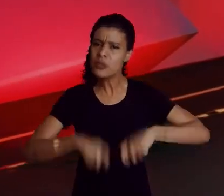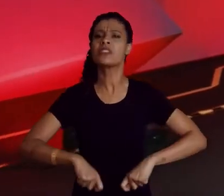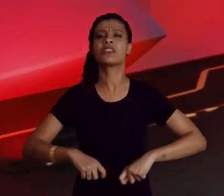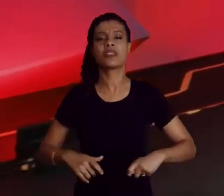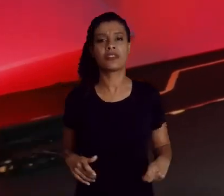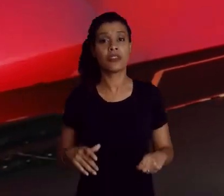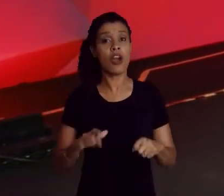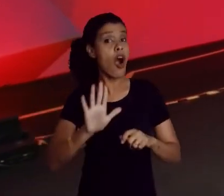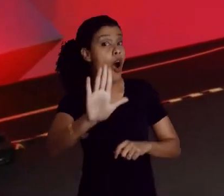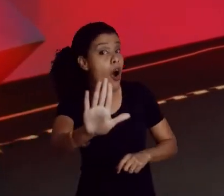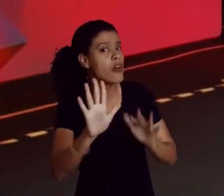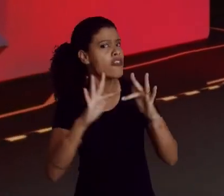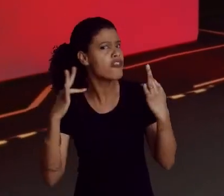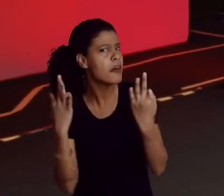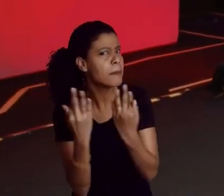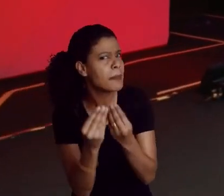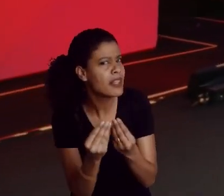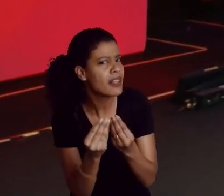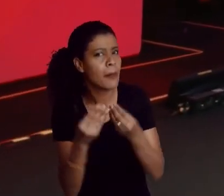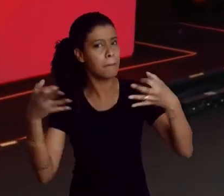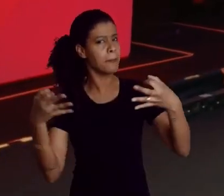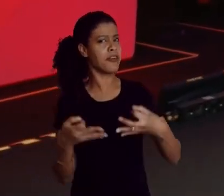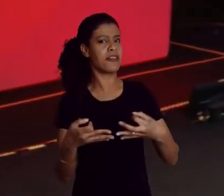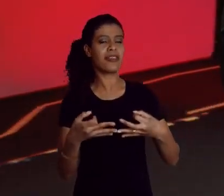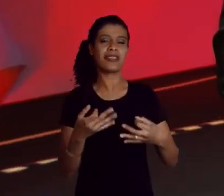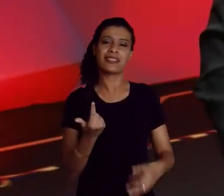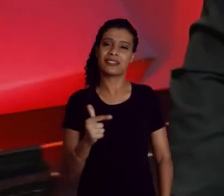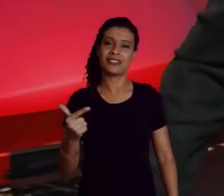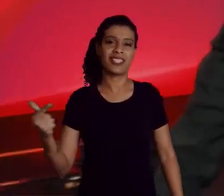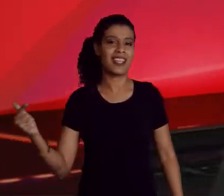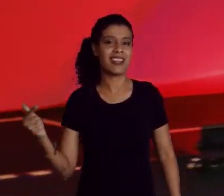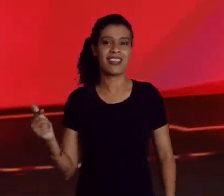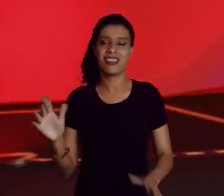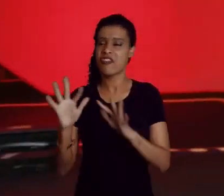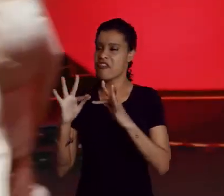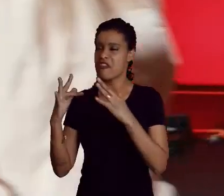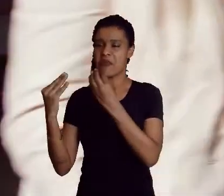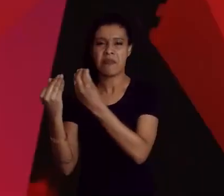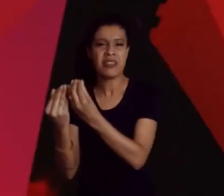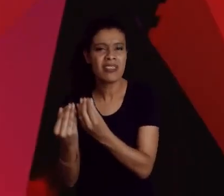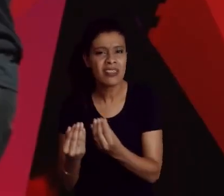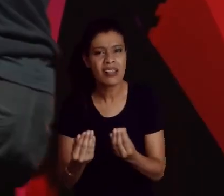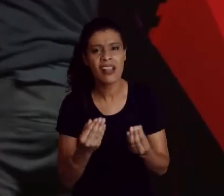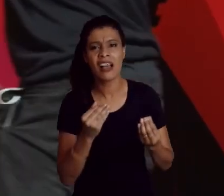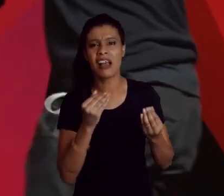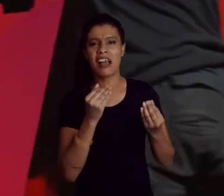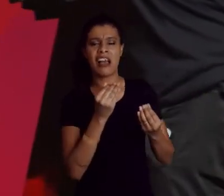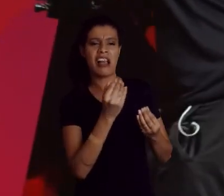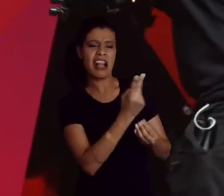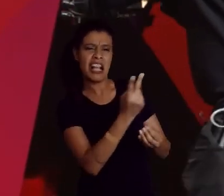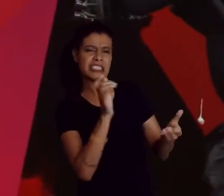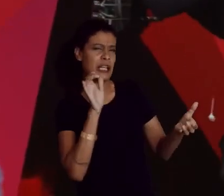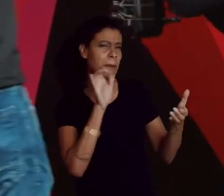família perfeita. E eu finalizo: nenhuma família, nenhum casamento é tão